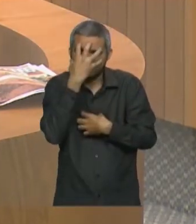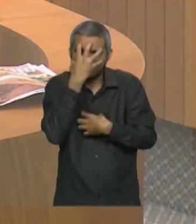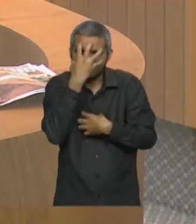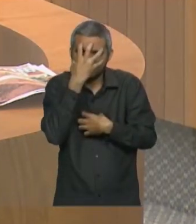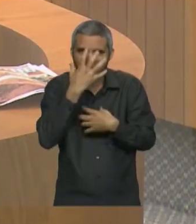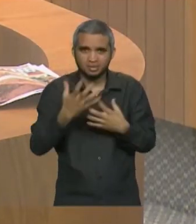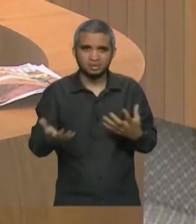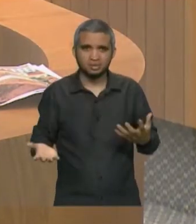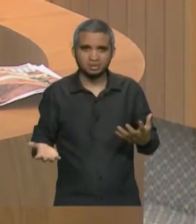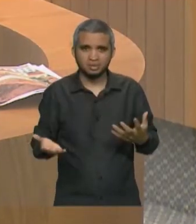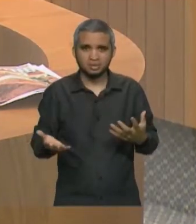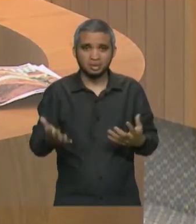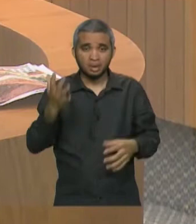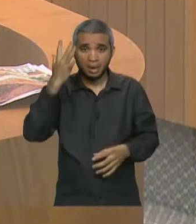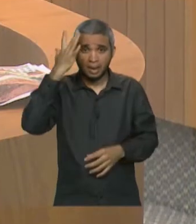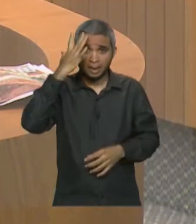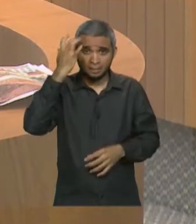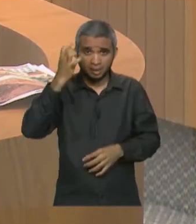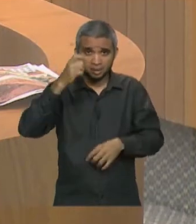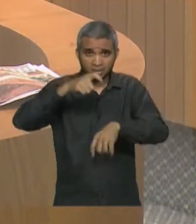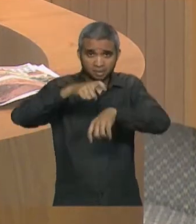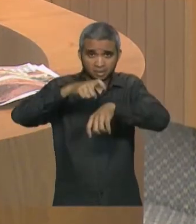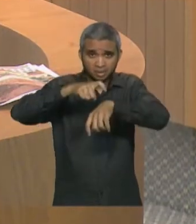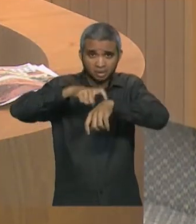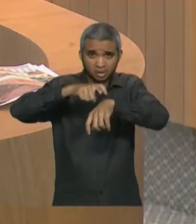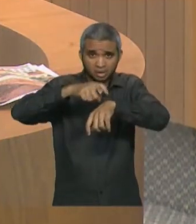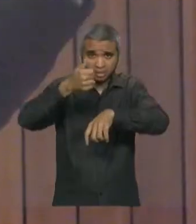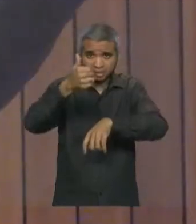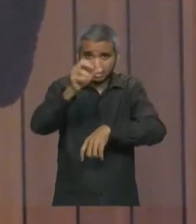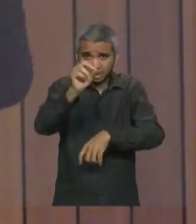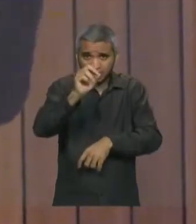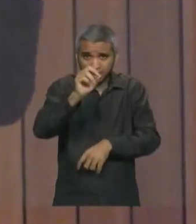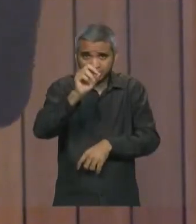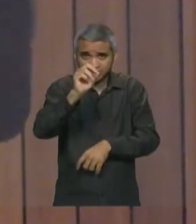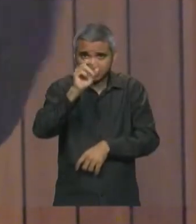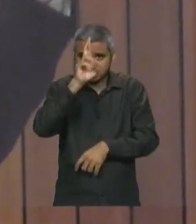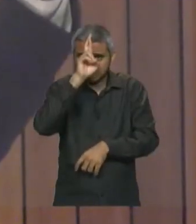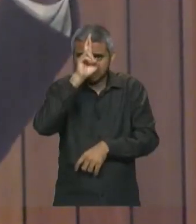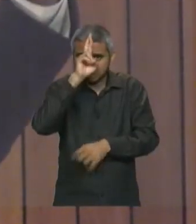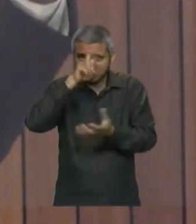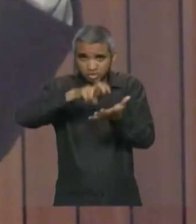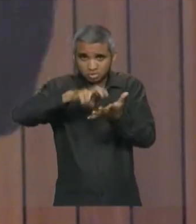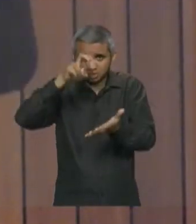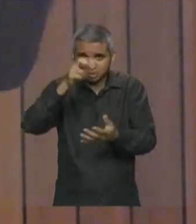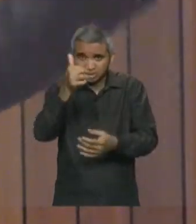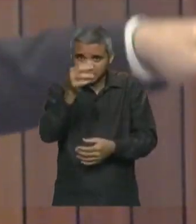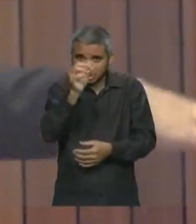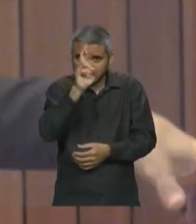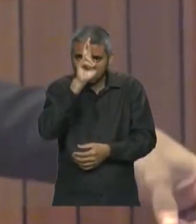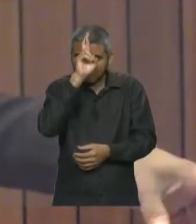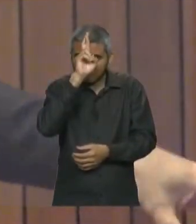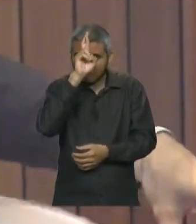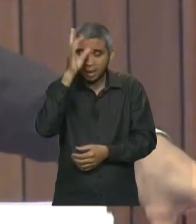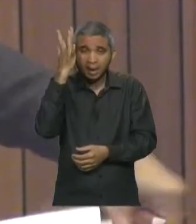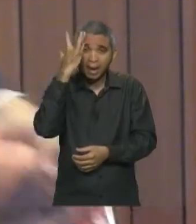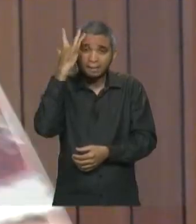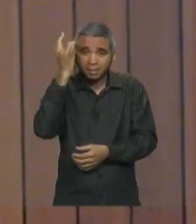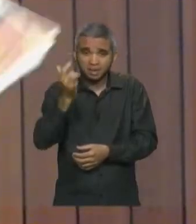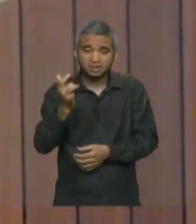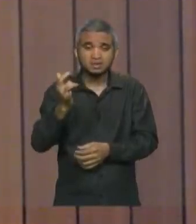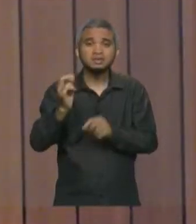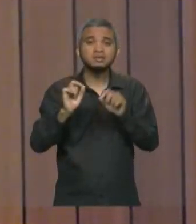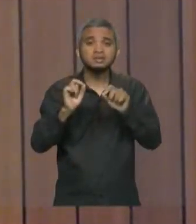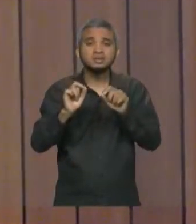amanhã vai ter a licitação 10 horas. Amanhã tem licitação 10 horas para saber quem